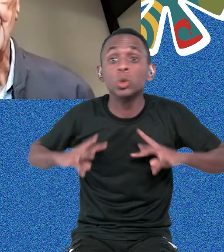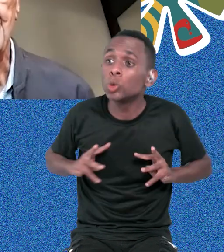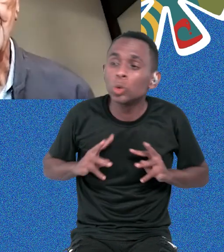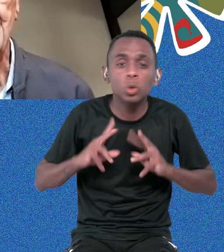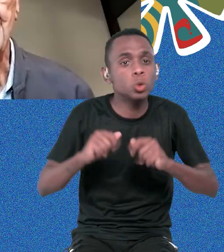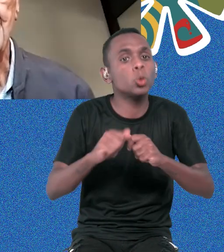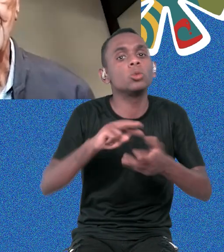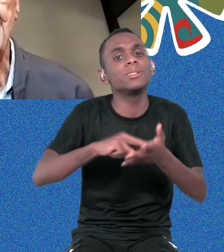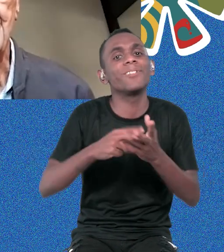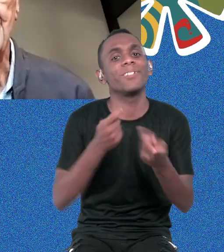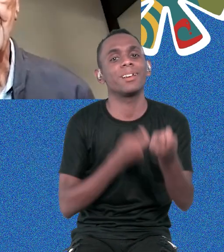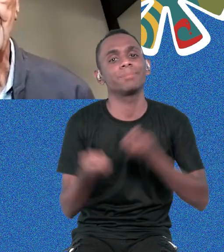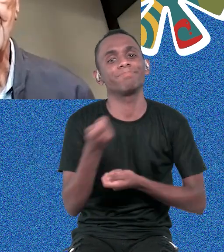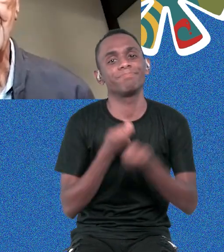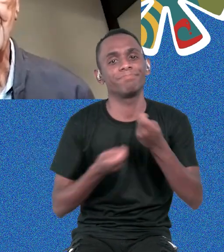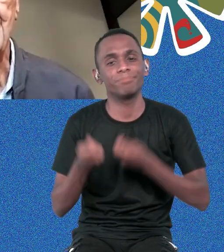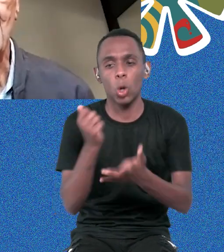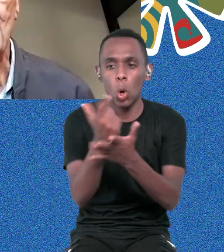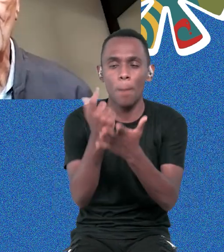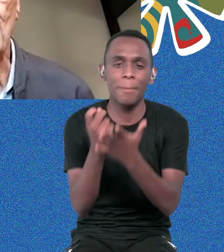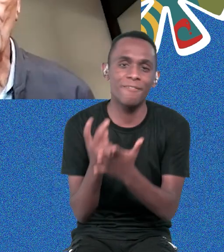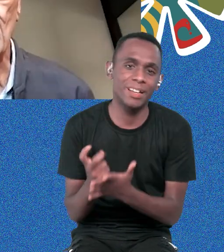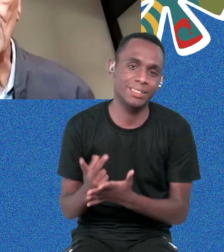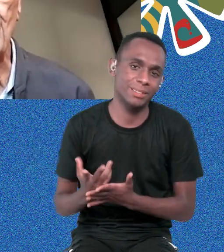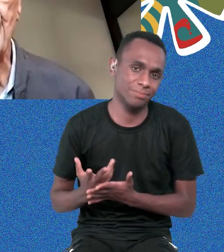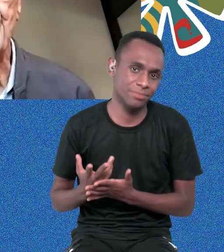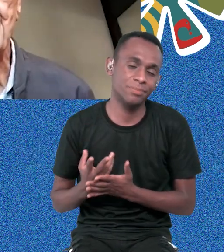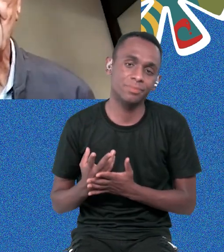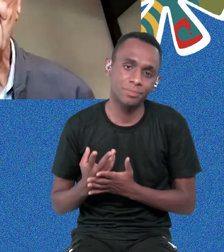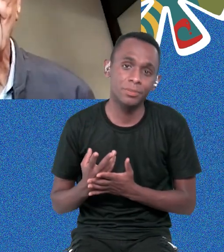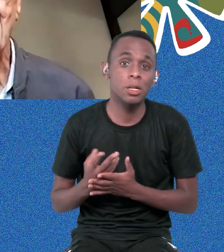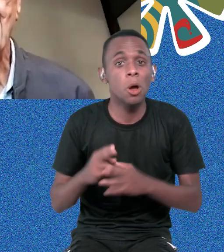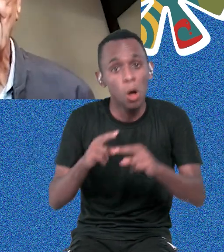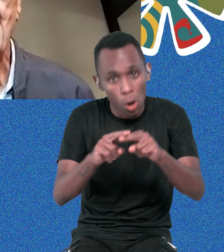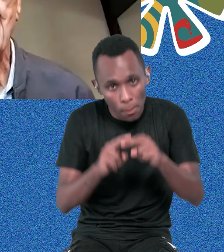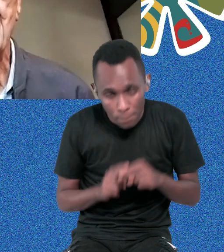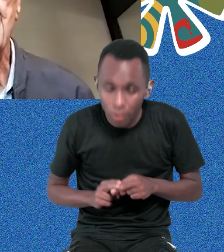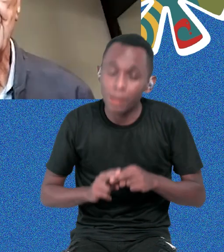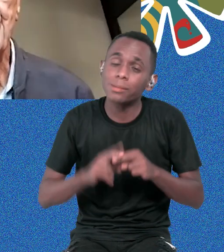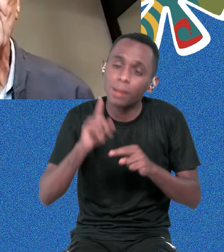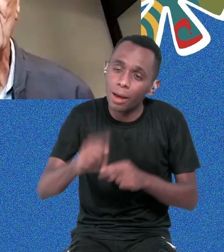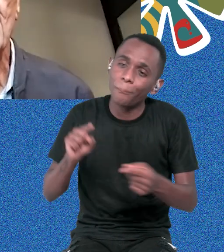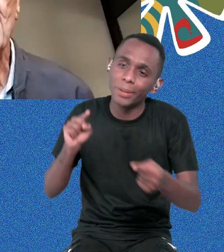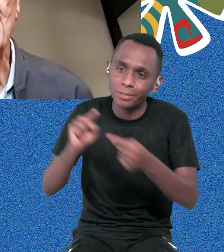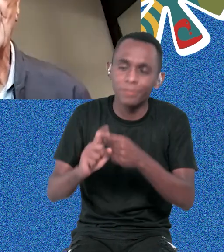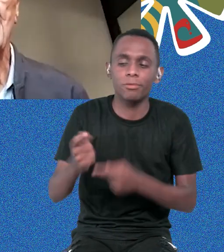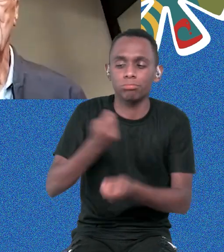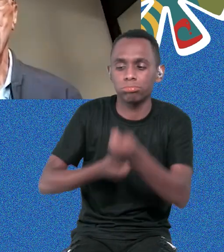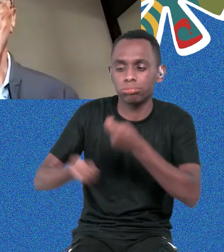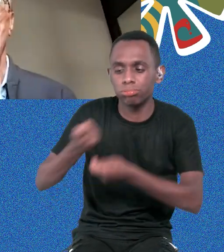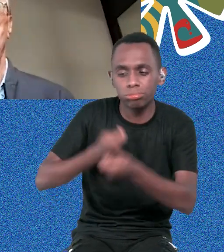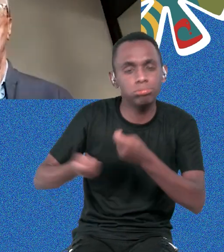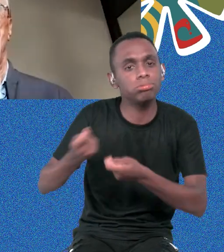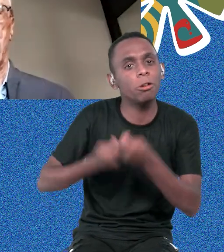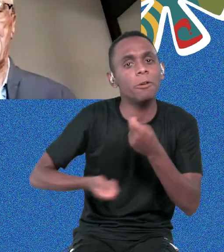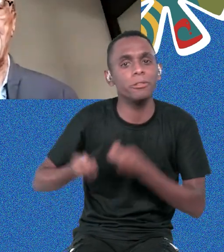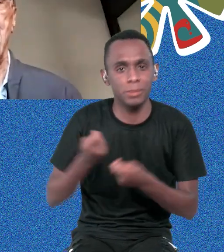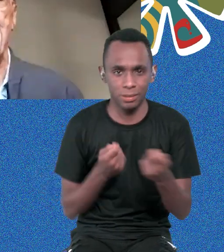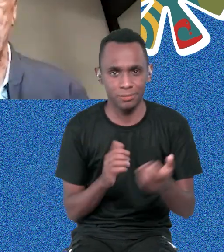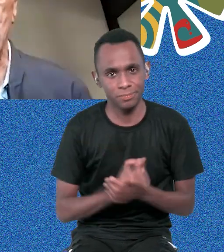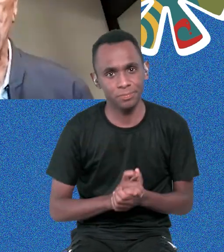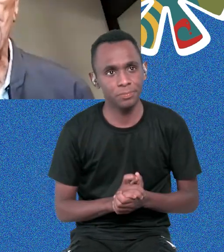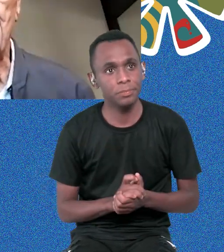estamos dentro, tudo isso virou mercado, né? Tudo. Tudo se justifica em função de uma lógica de mercado,